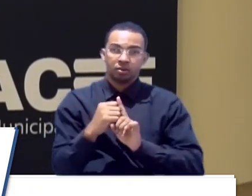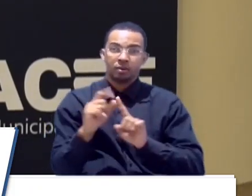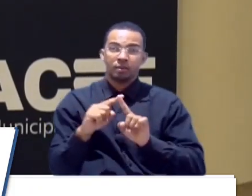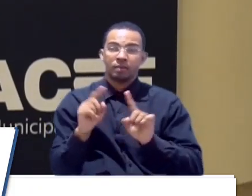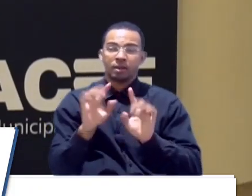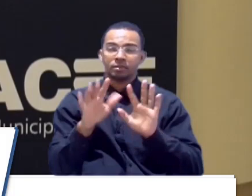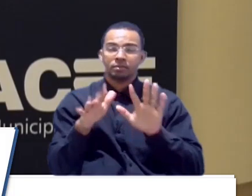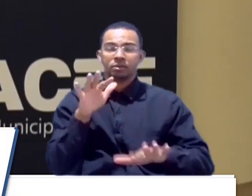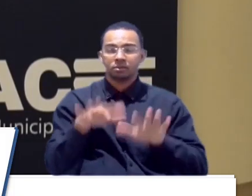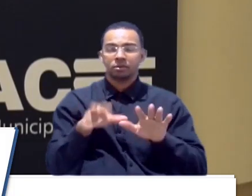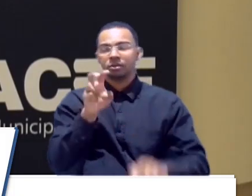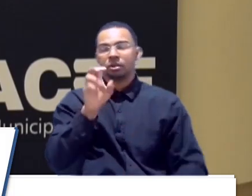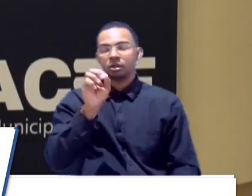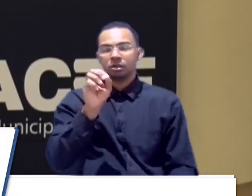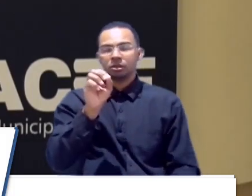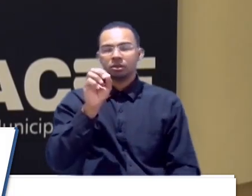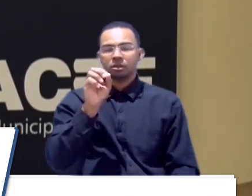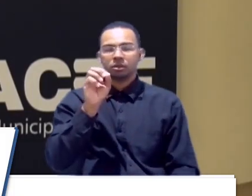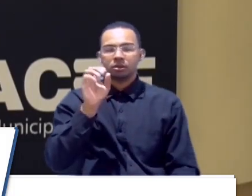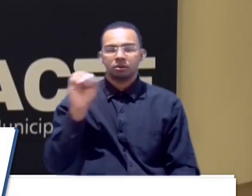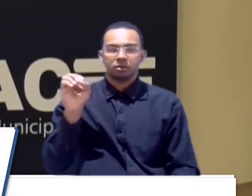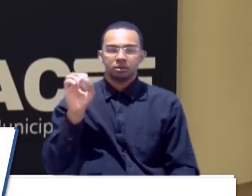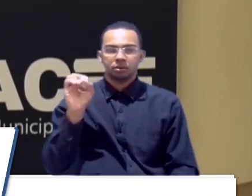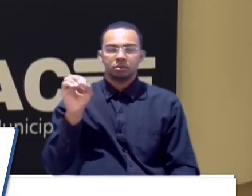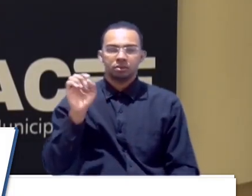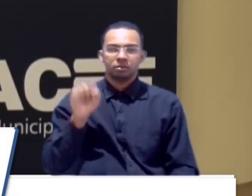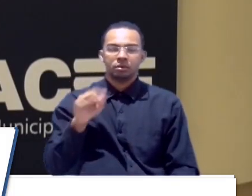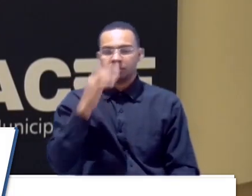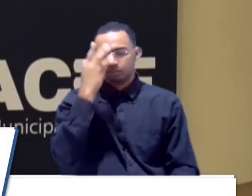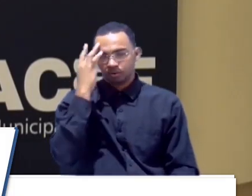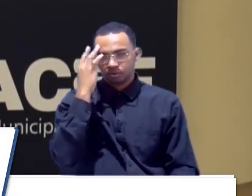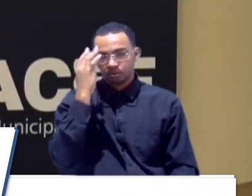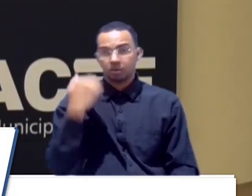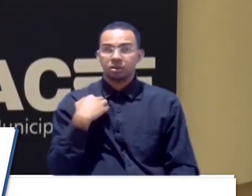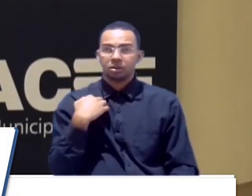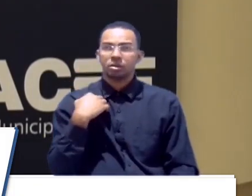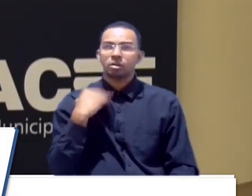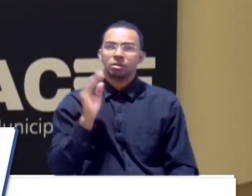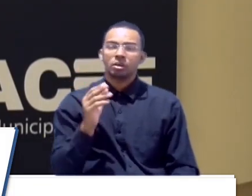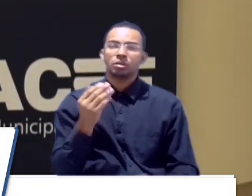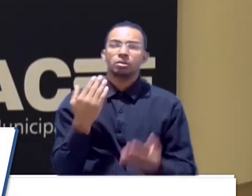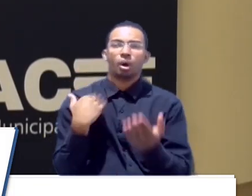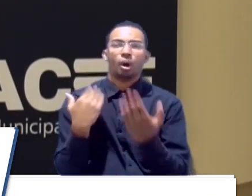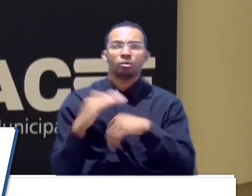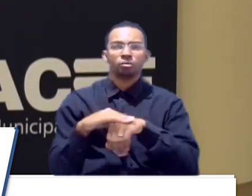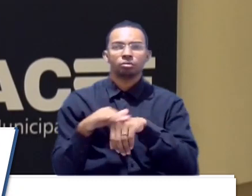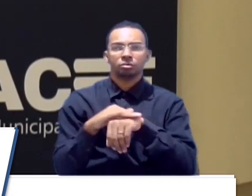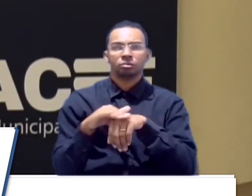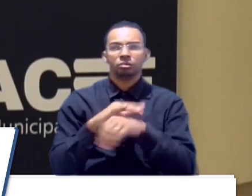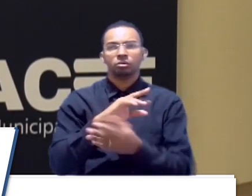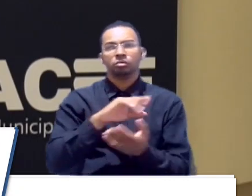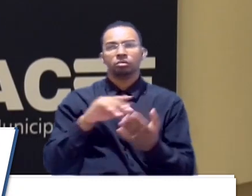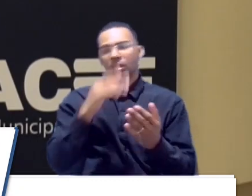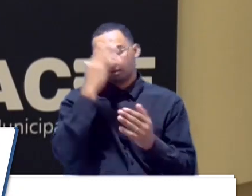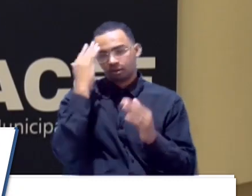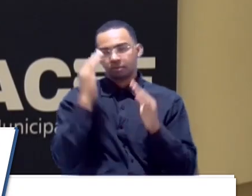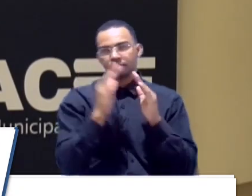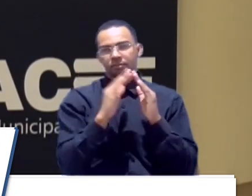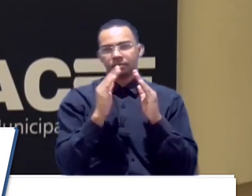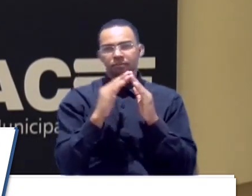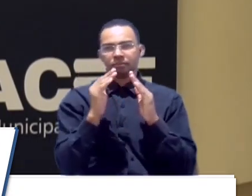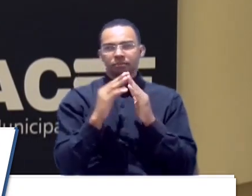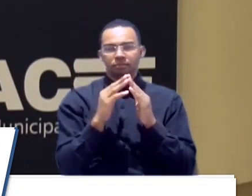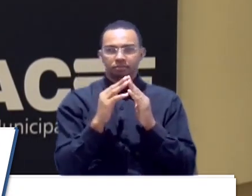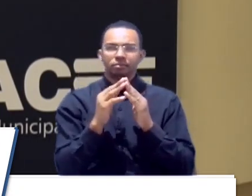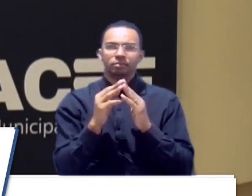mil pessoas que moram ali. E eu já fui procurado algumas vezes por vários moradores